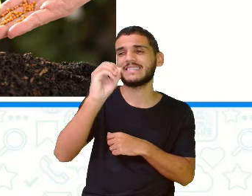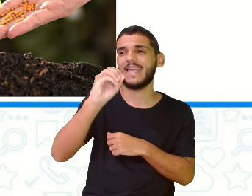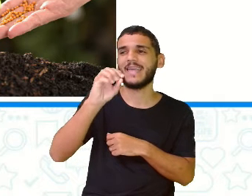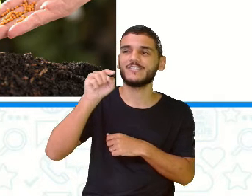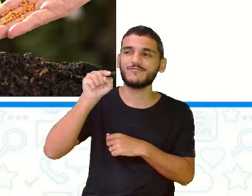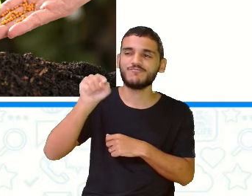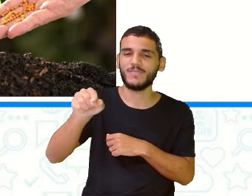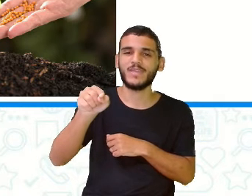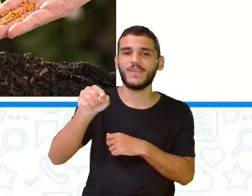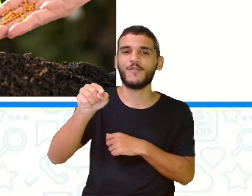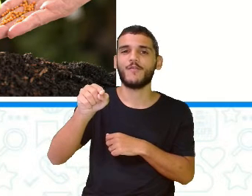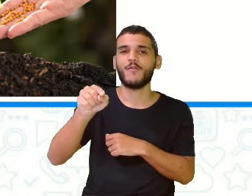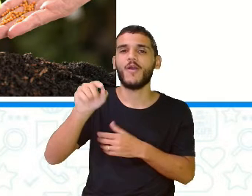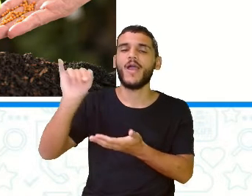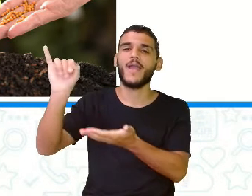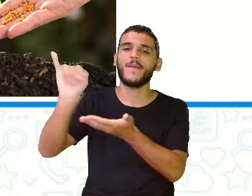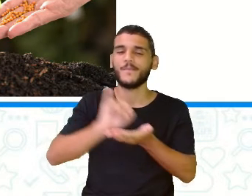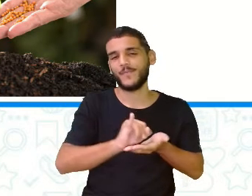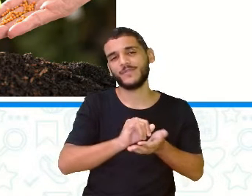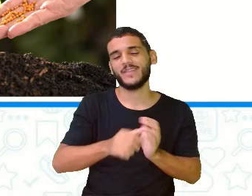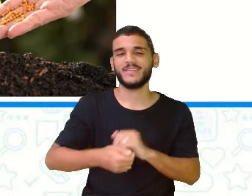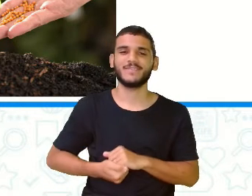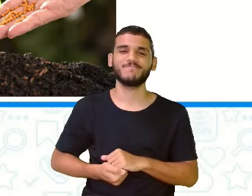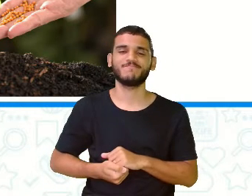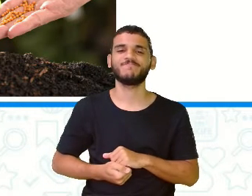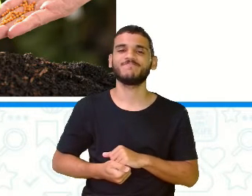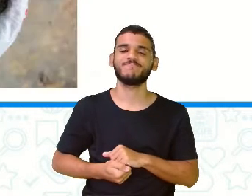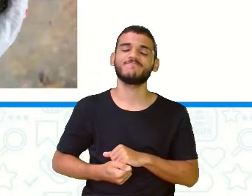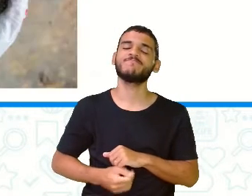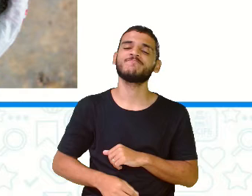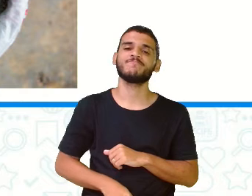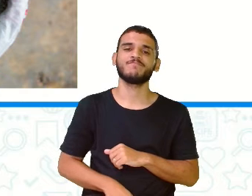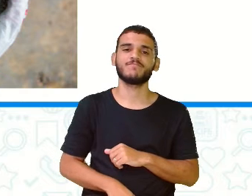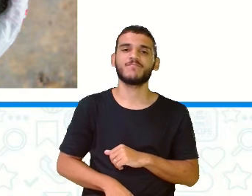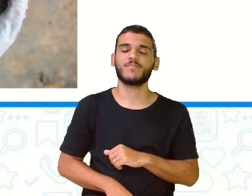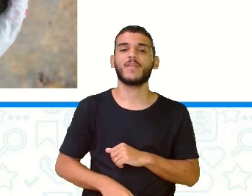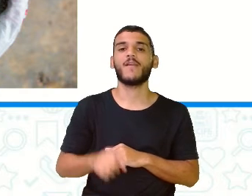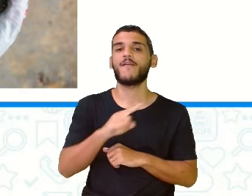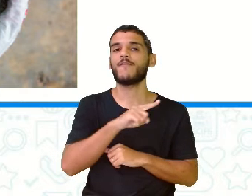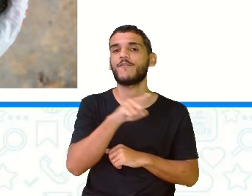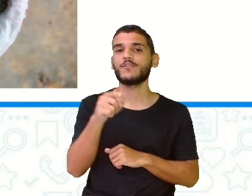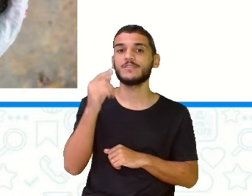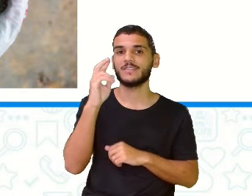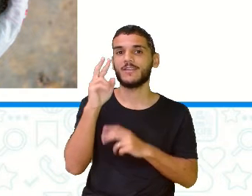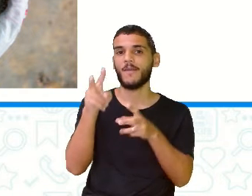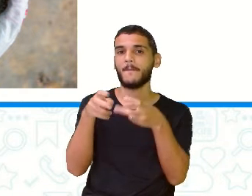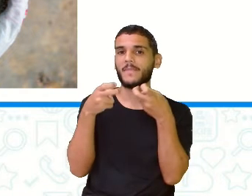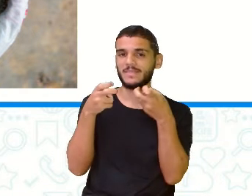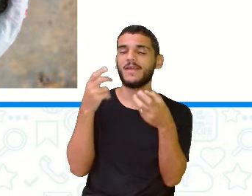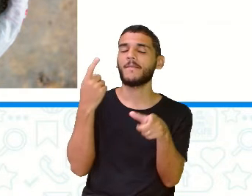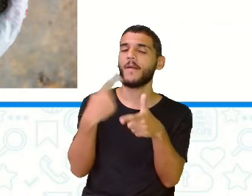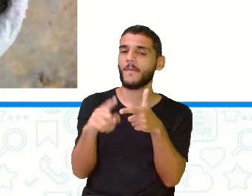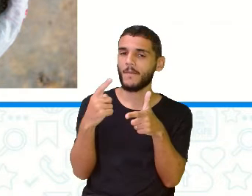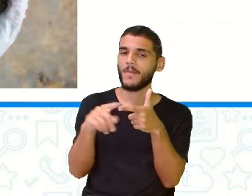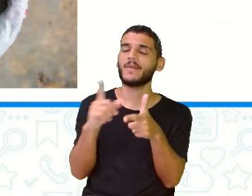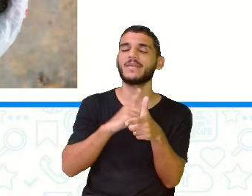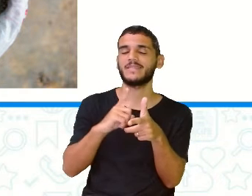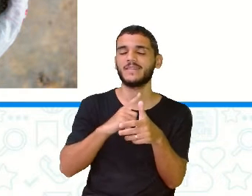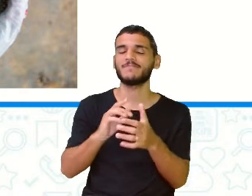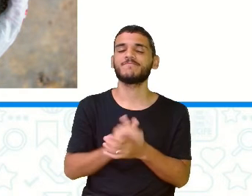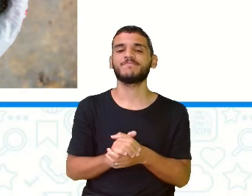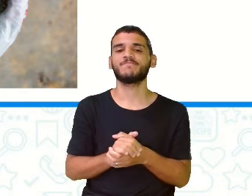gramas, a medida é tonelada. Então, dá a ideia da grandeza do problema. Ao mesmo